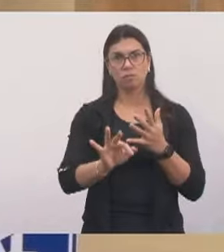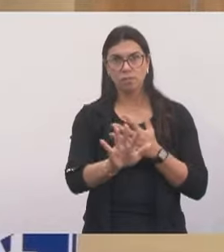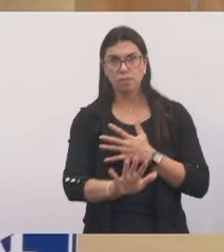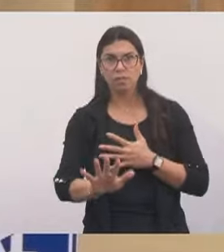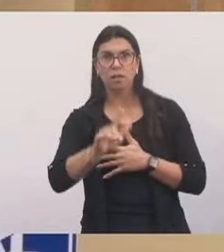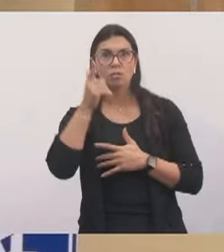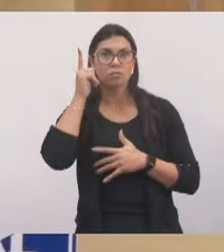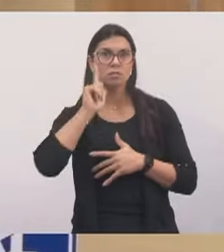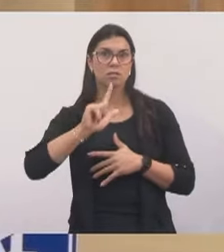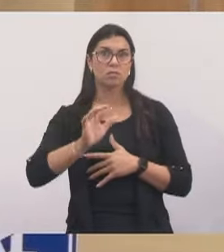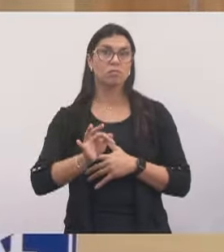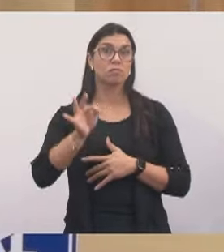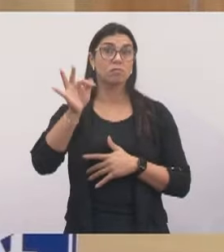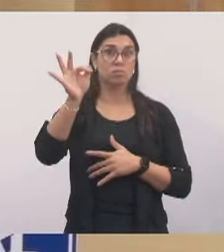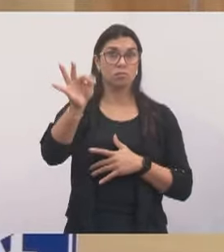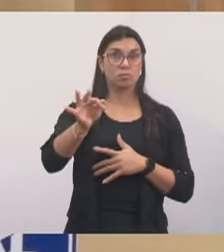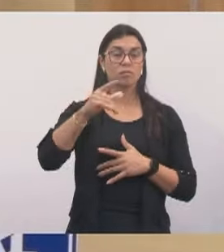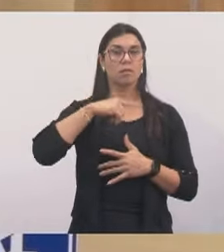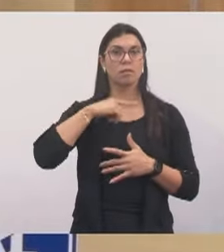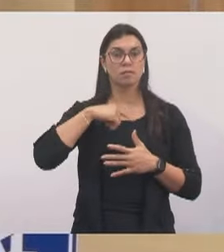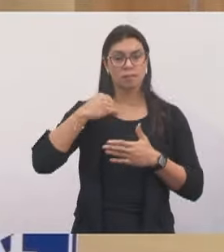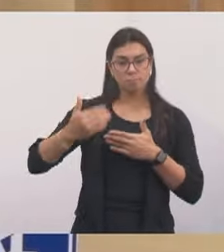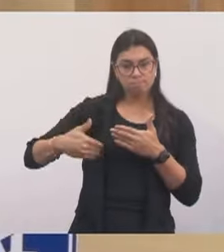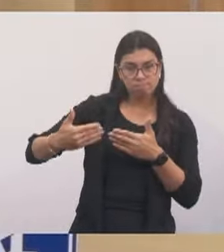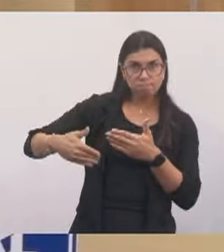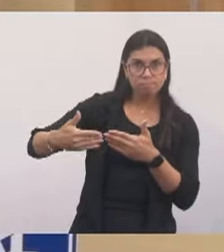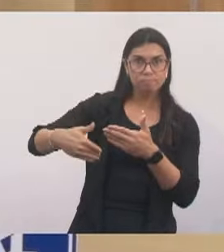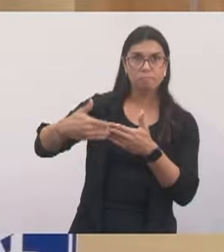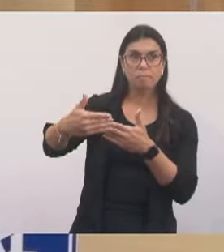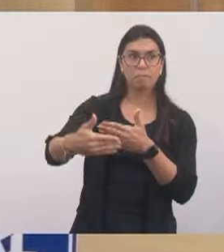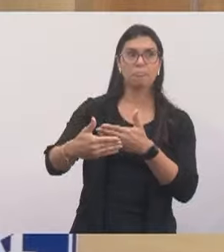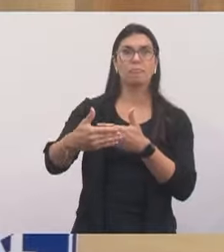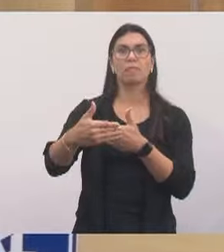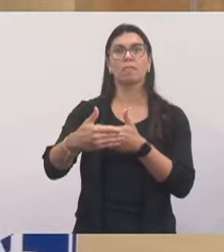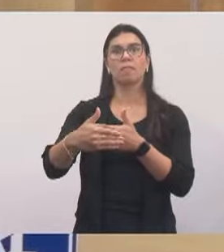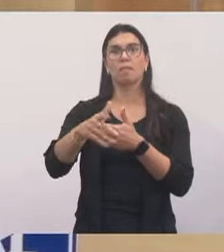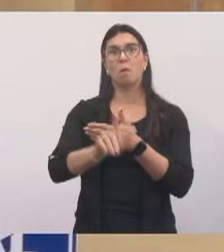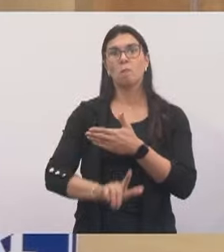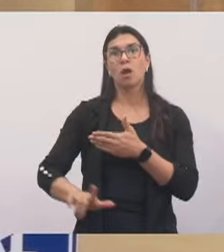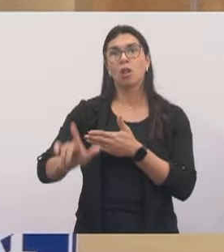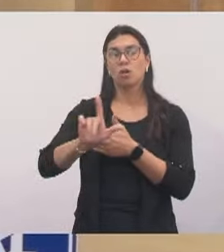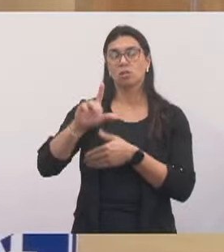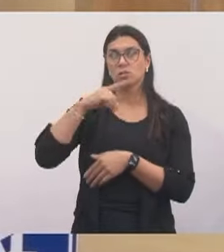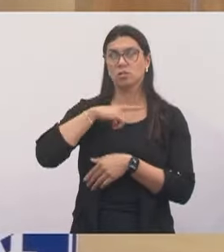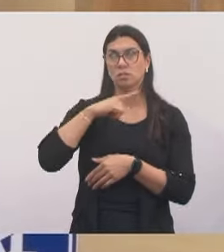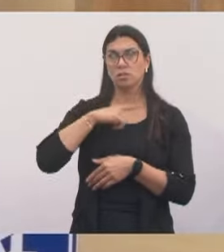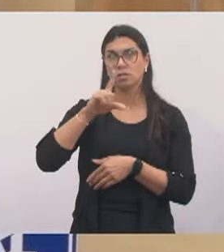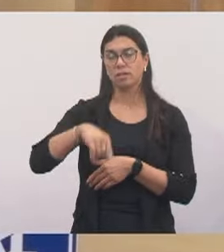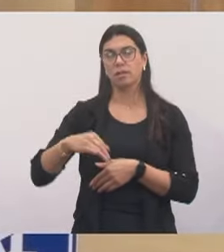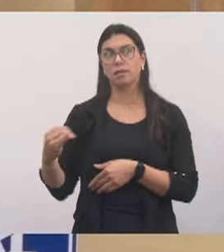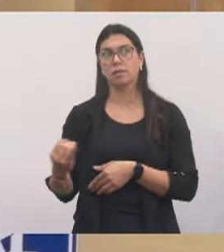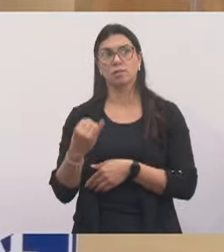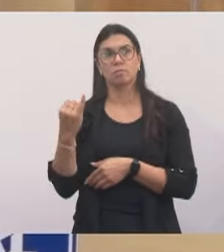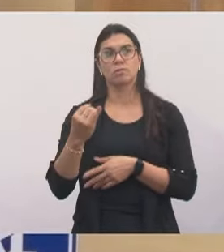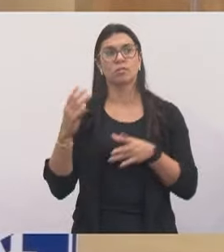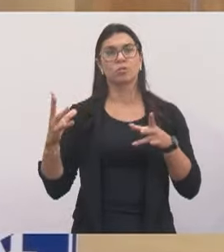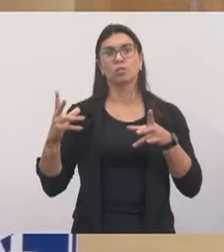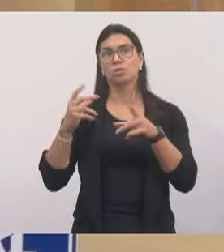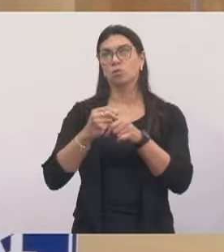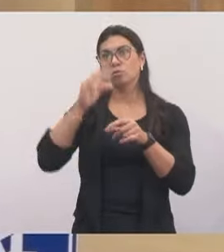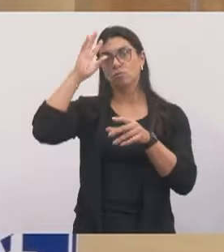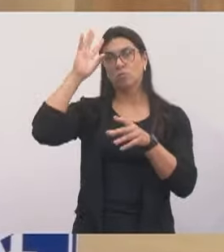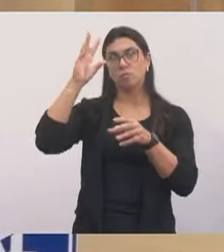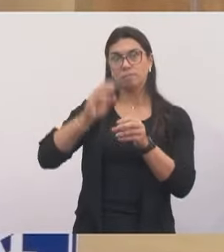federais. Então, existe um procedimento, existe uma lógica que é muito importante todo mundo